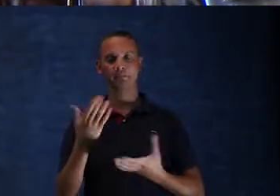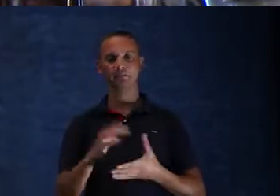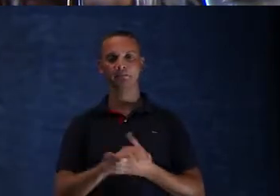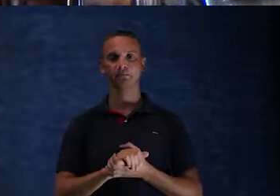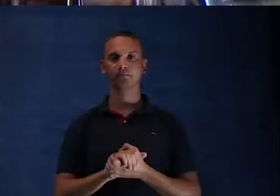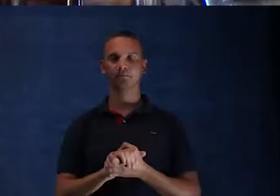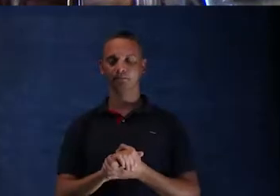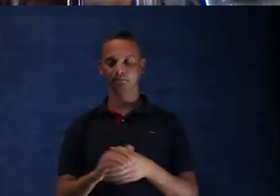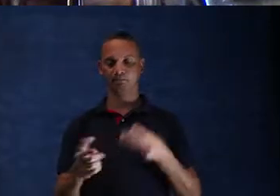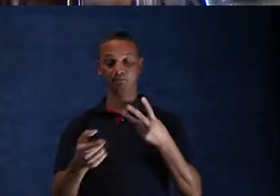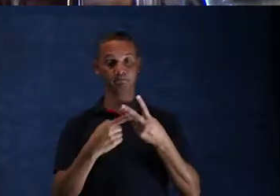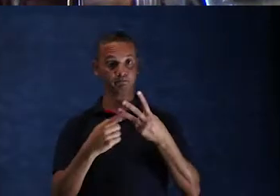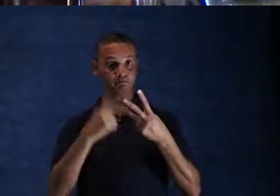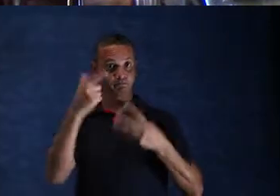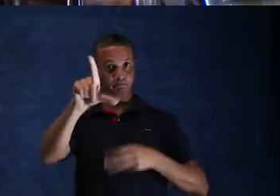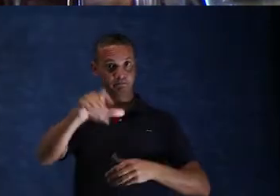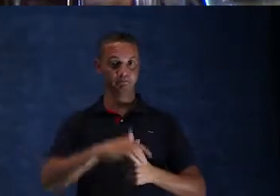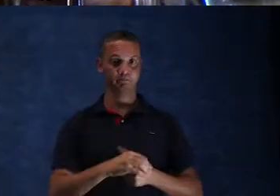filme.